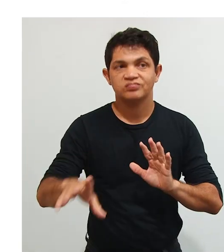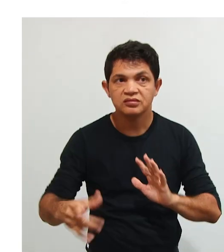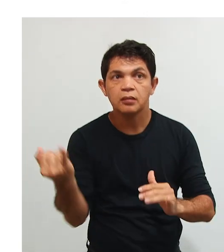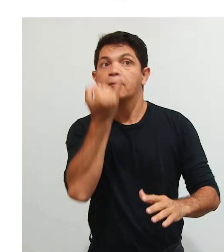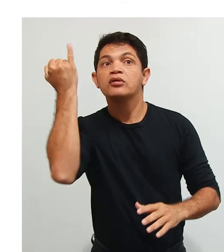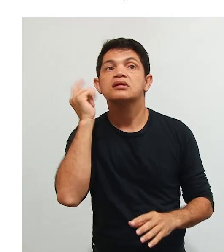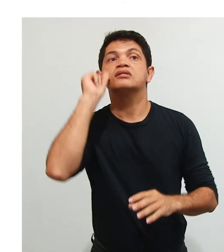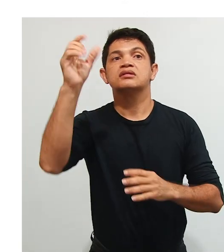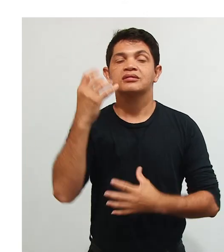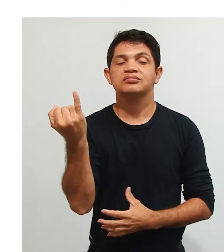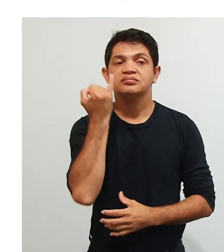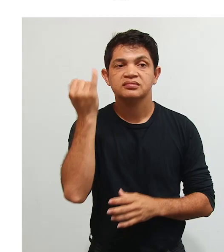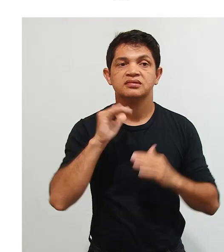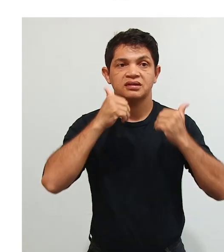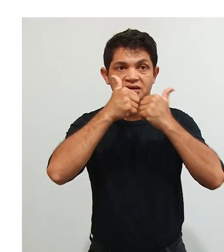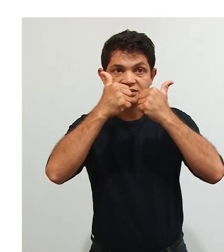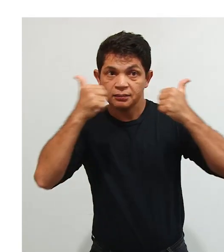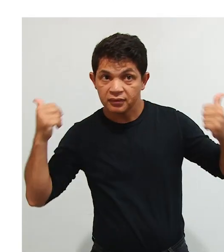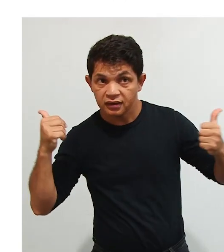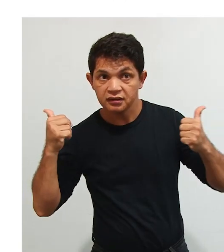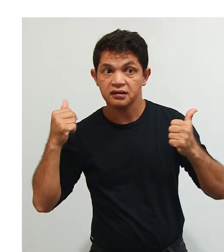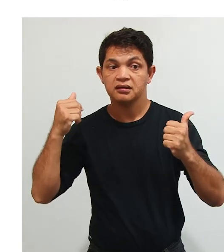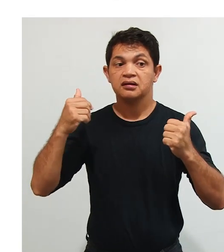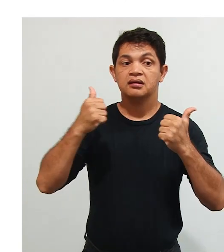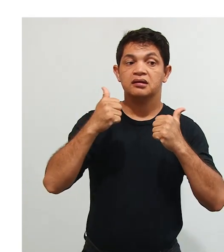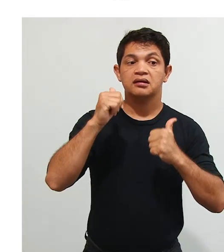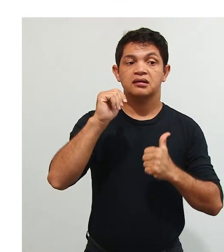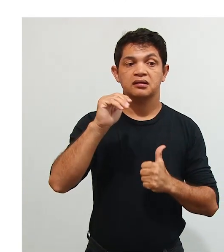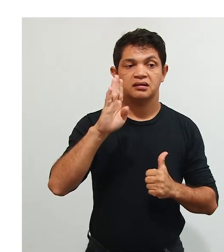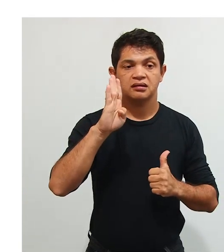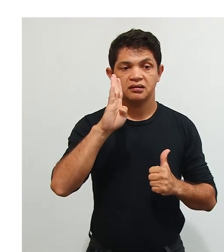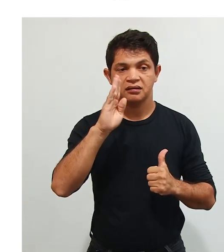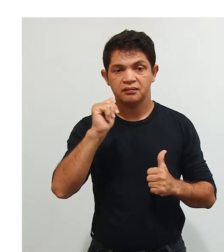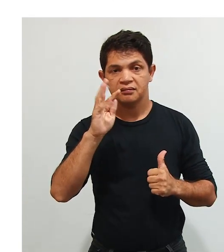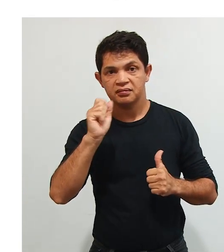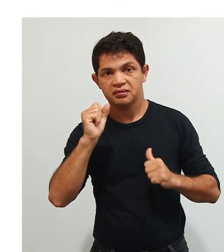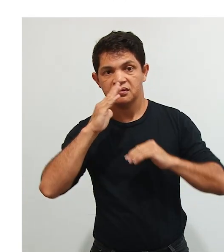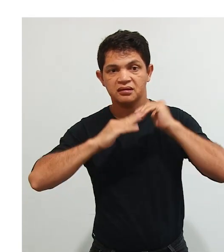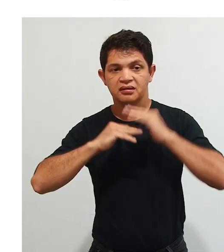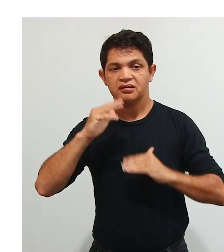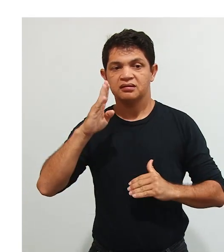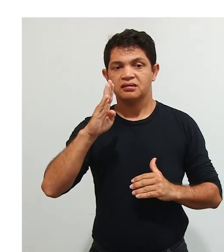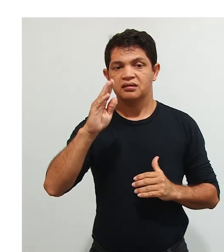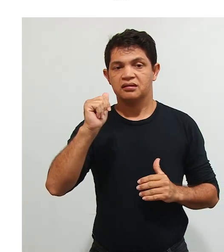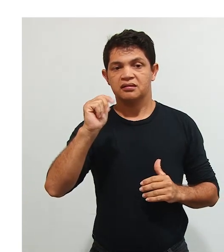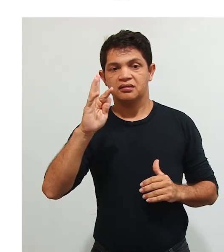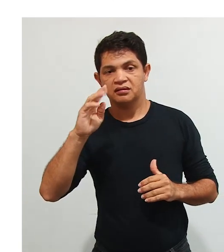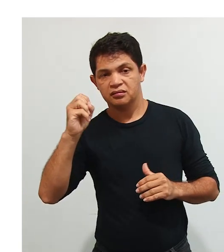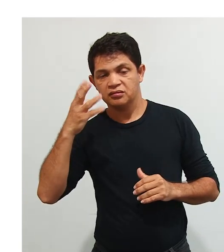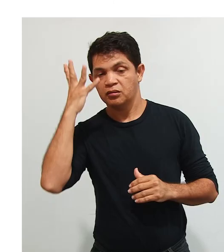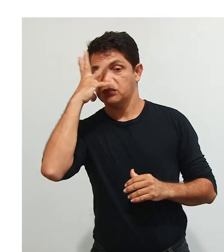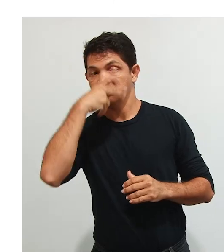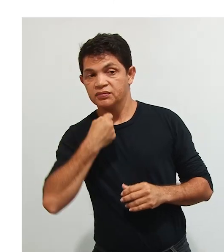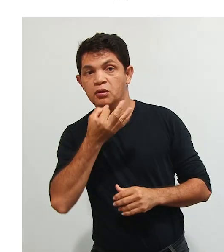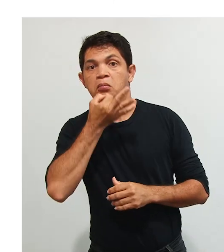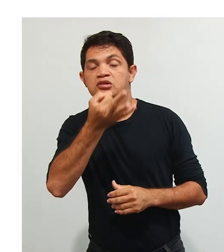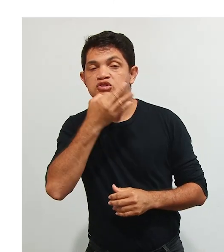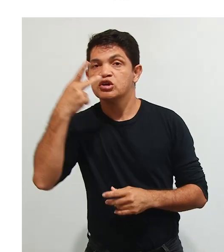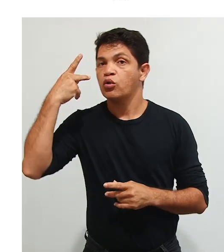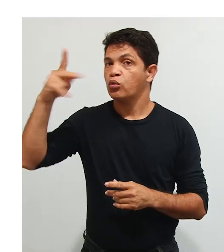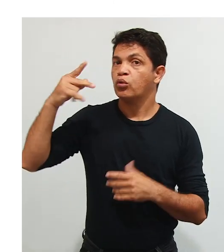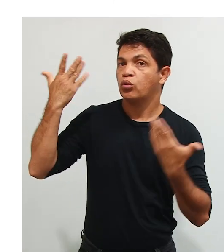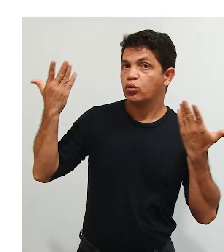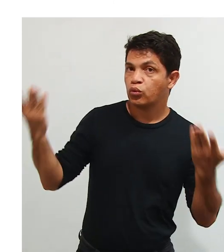importante separar o que é fato do que o que é opinião.